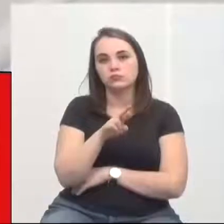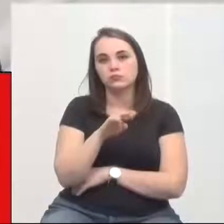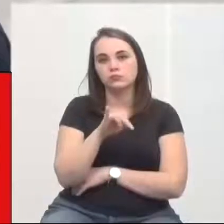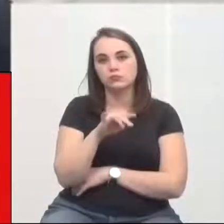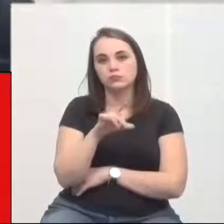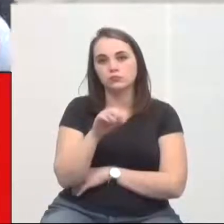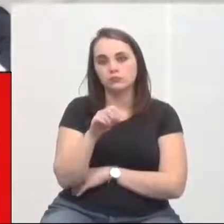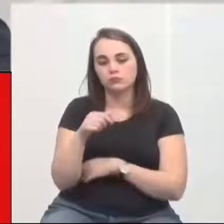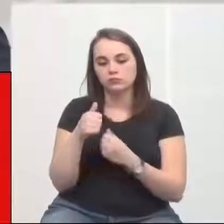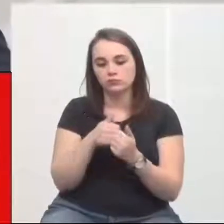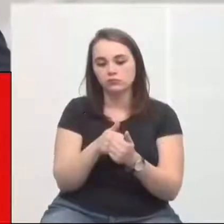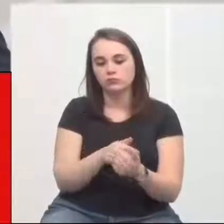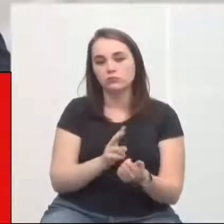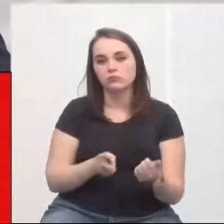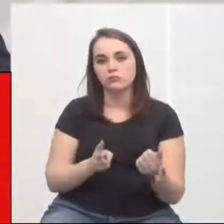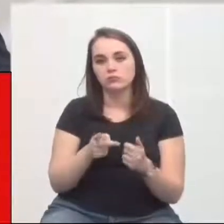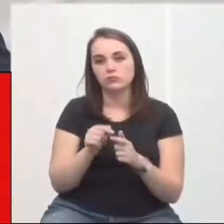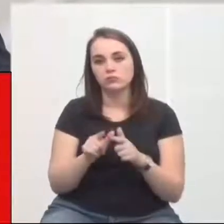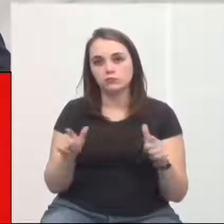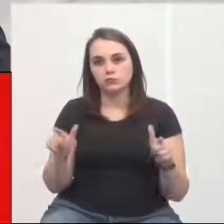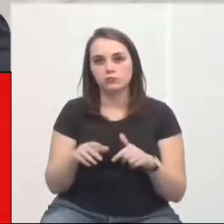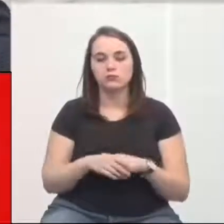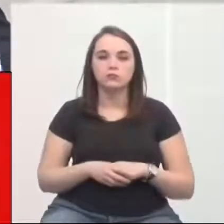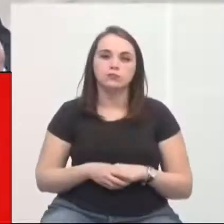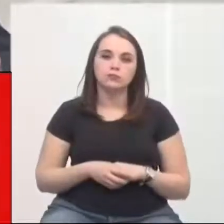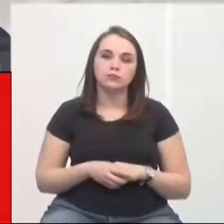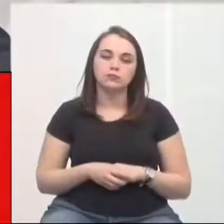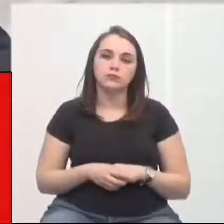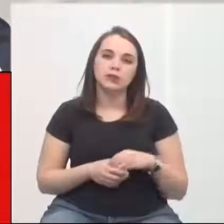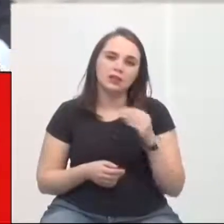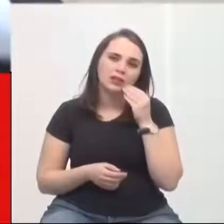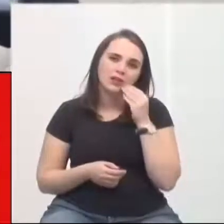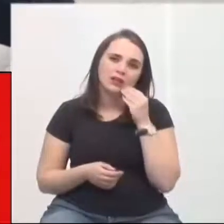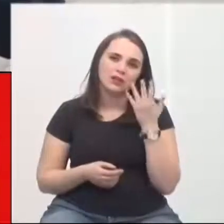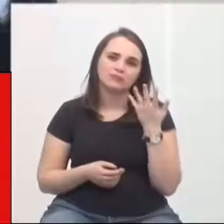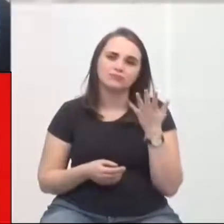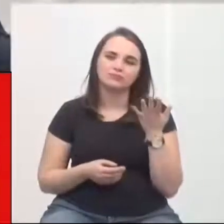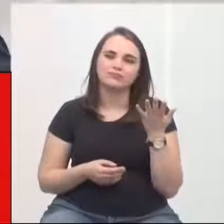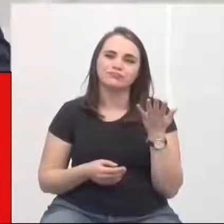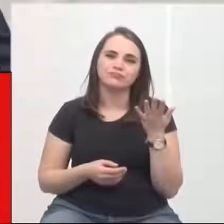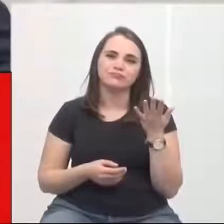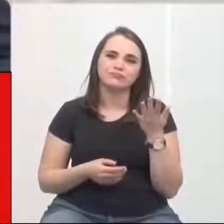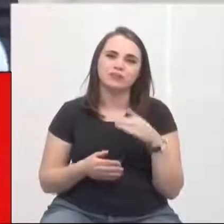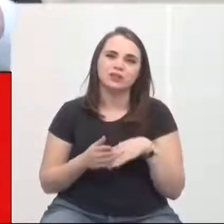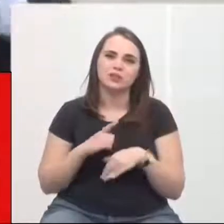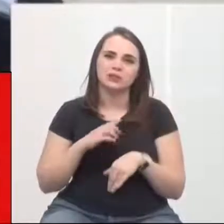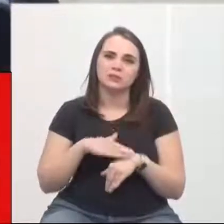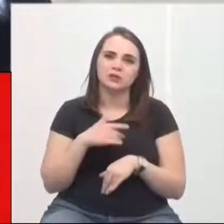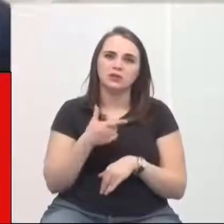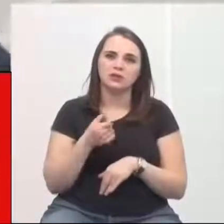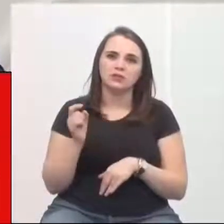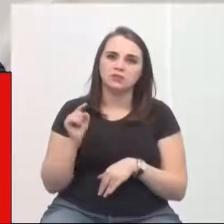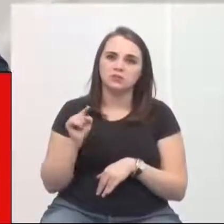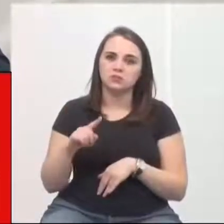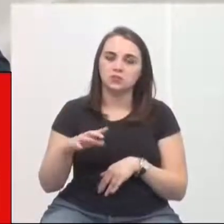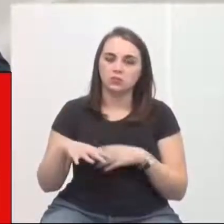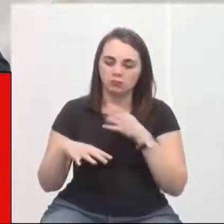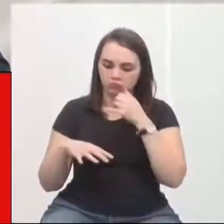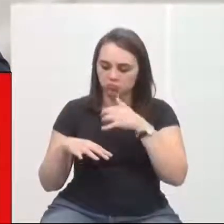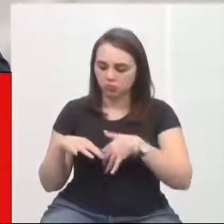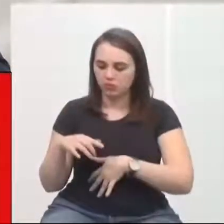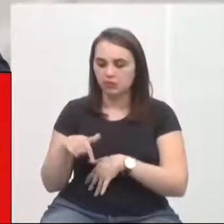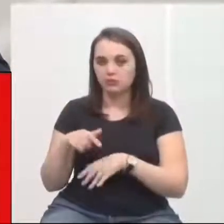faz todo o acompanhamento dessas limpezas de Boca de Lobo. Claro que nós temos 20, eu acho mais de 20 mil Bocas de Lobo, não sei quantas na cidade,